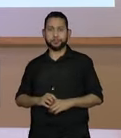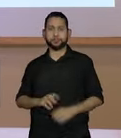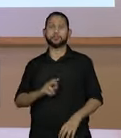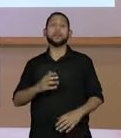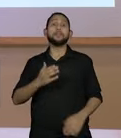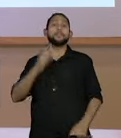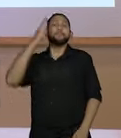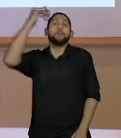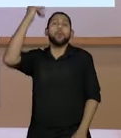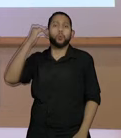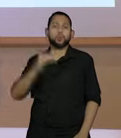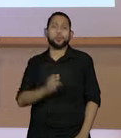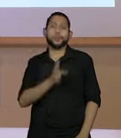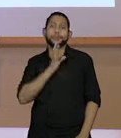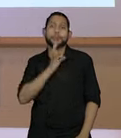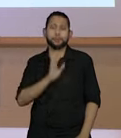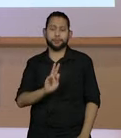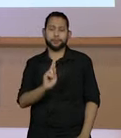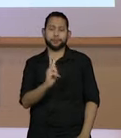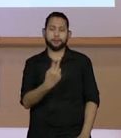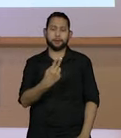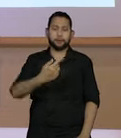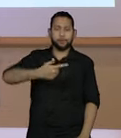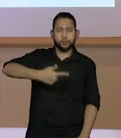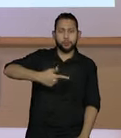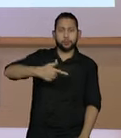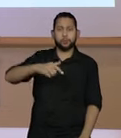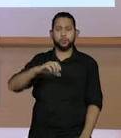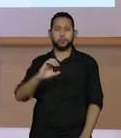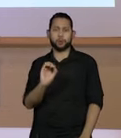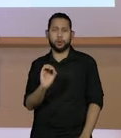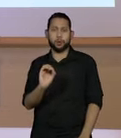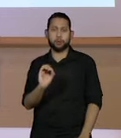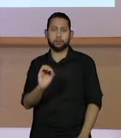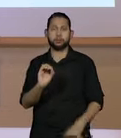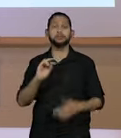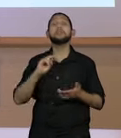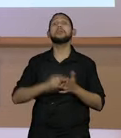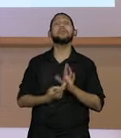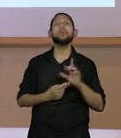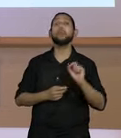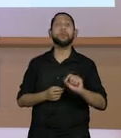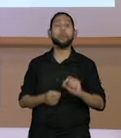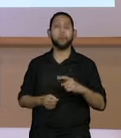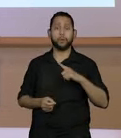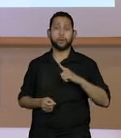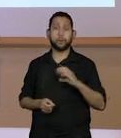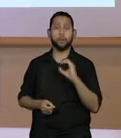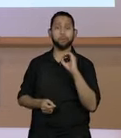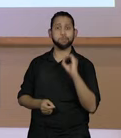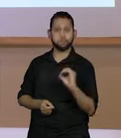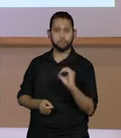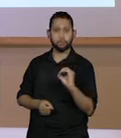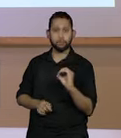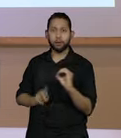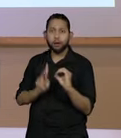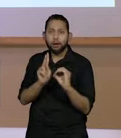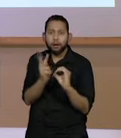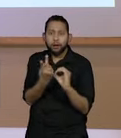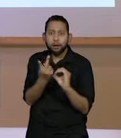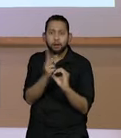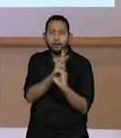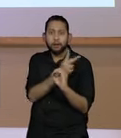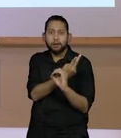da molécula de água formada por 2 átomos de hidrogênio, não tem nada no pé do